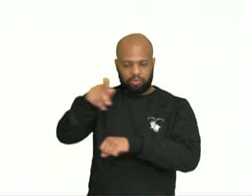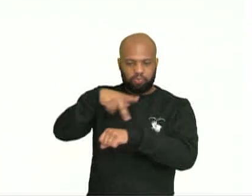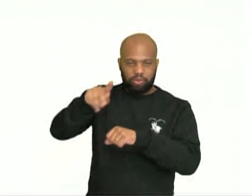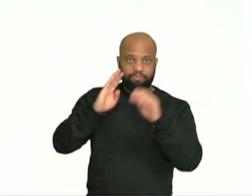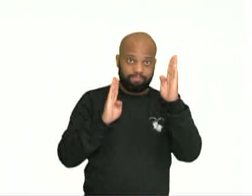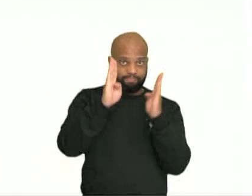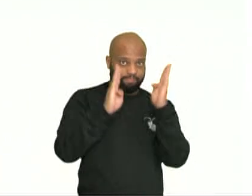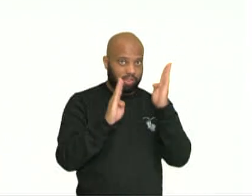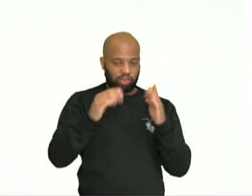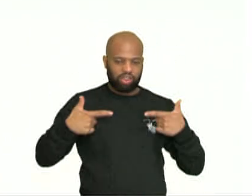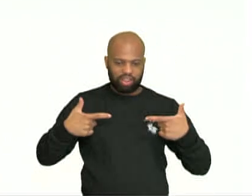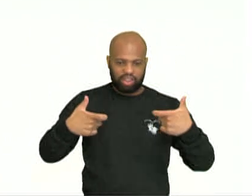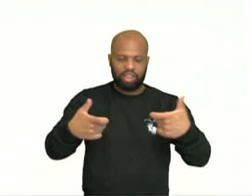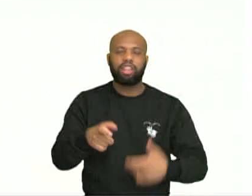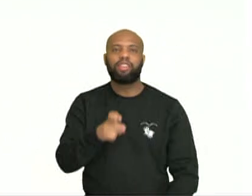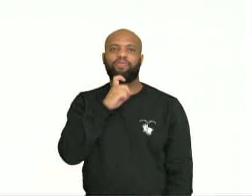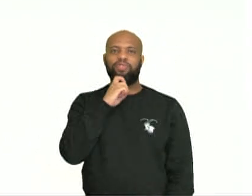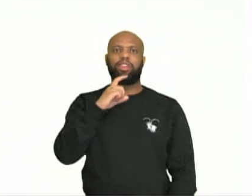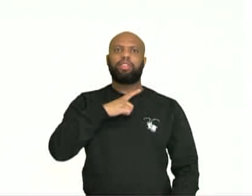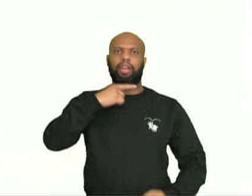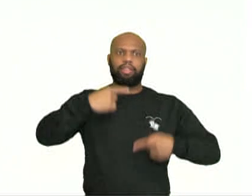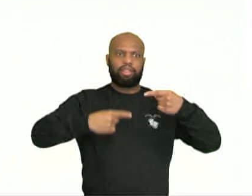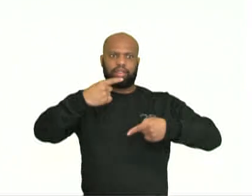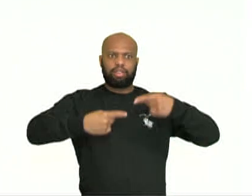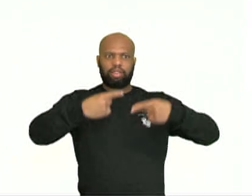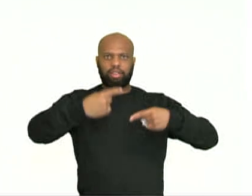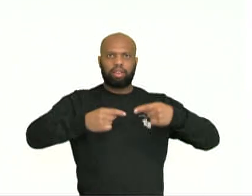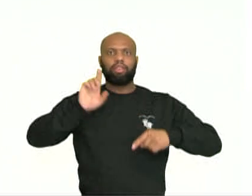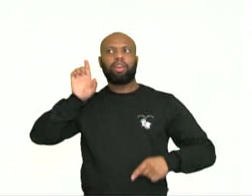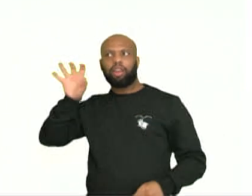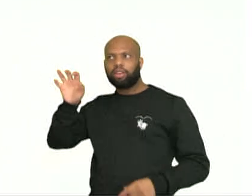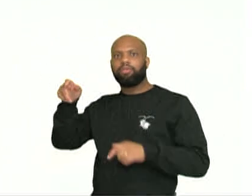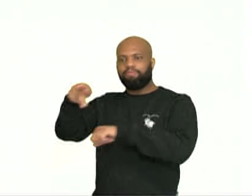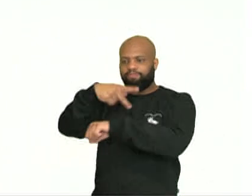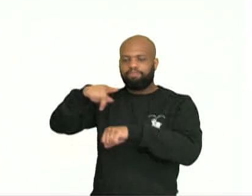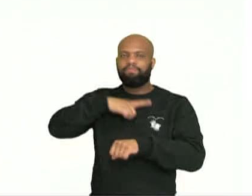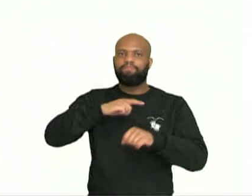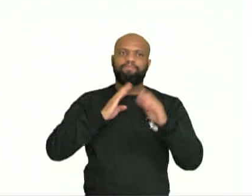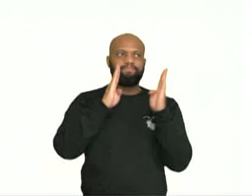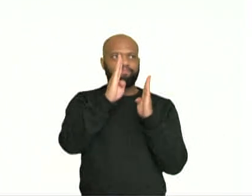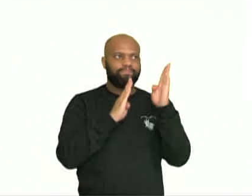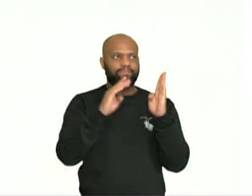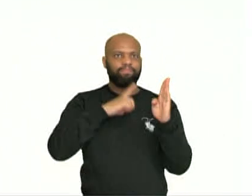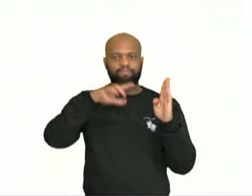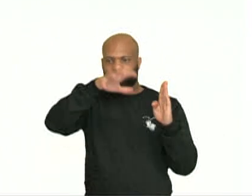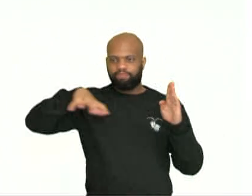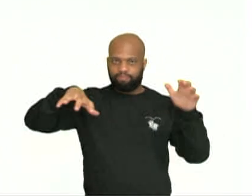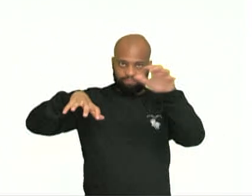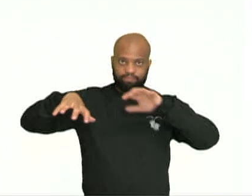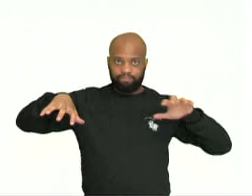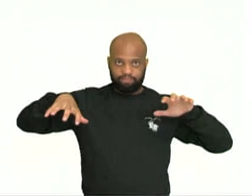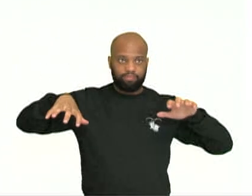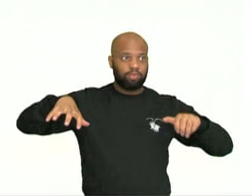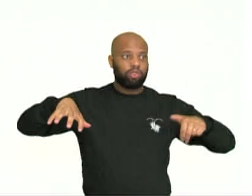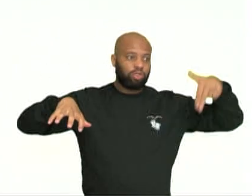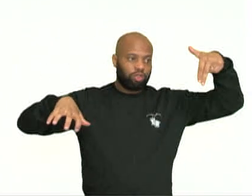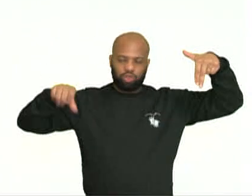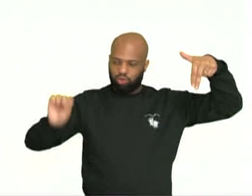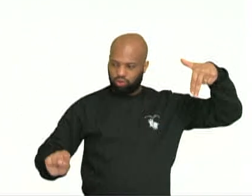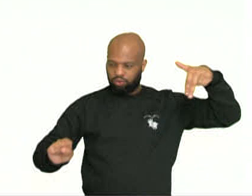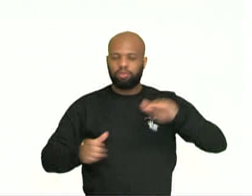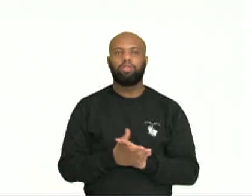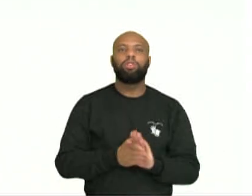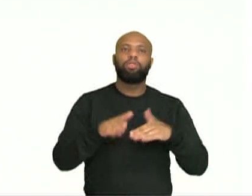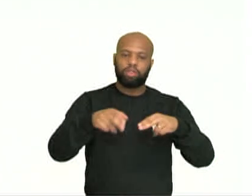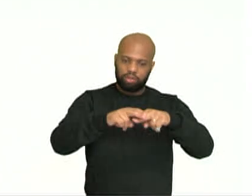houve grande discussão e, inclusive, o Vietnã, por algum tempo, ficou dividido em dois, Vietnã do Norte e Vietnã do Sul.